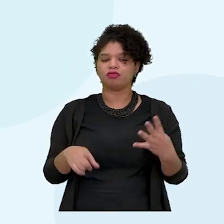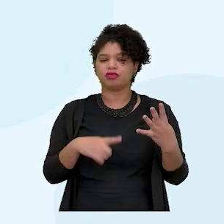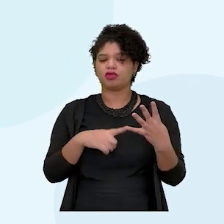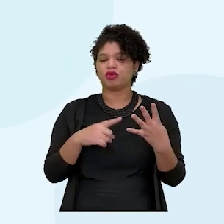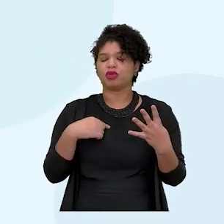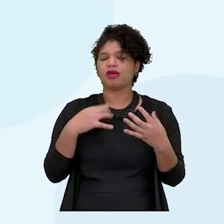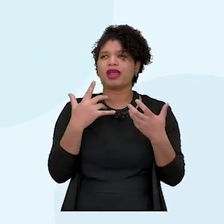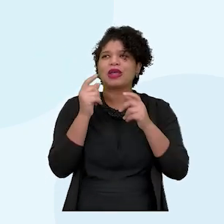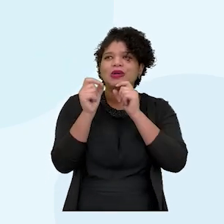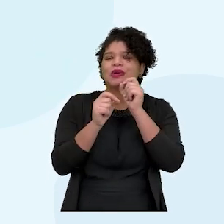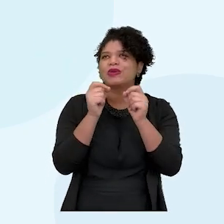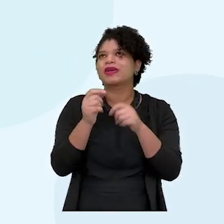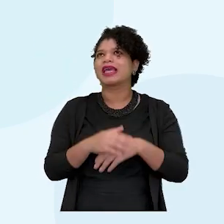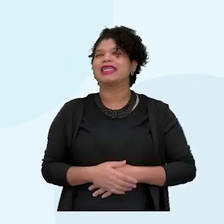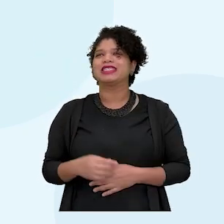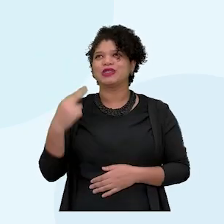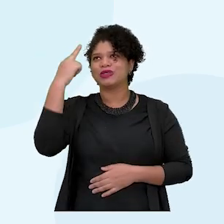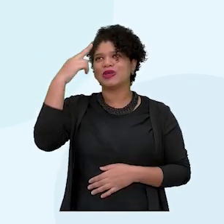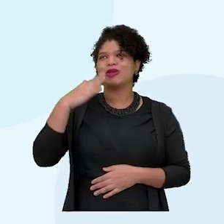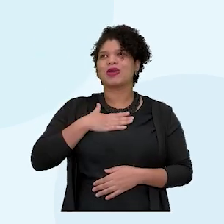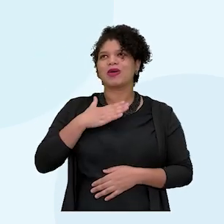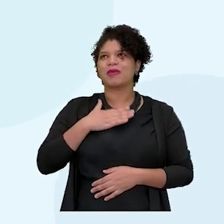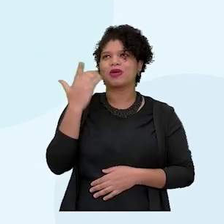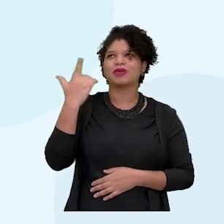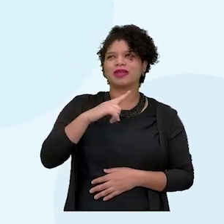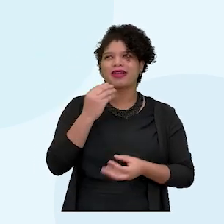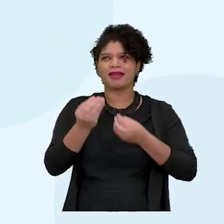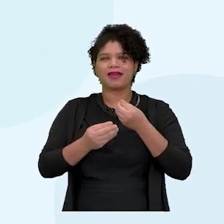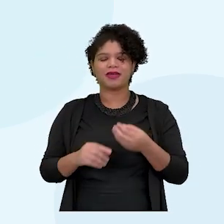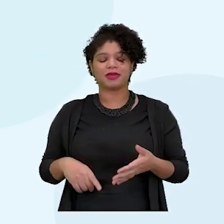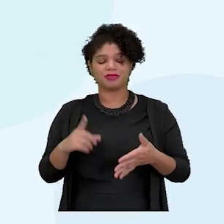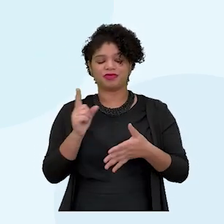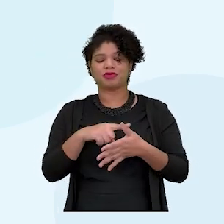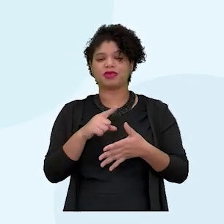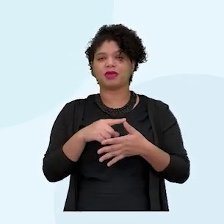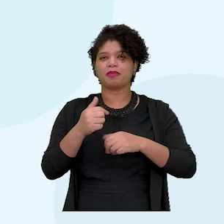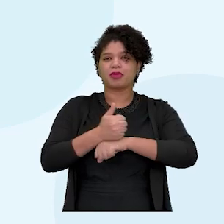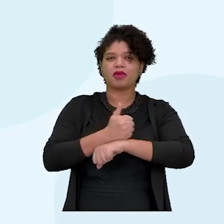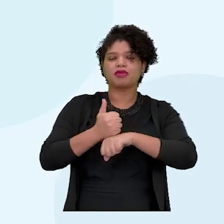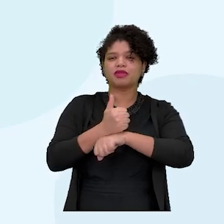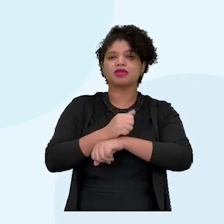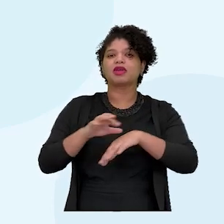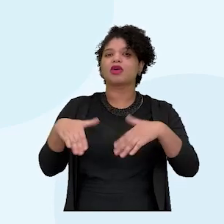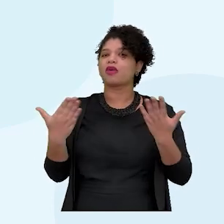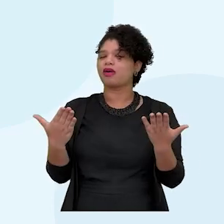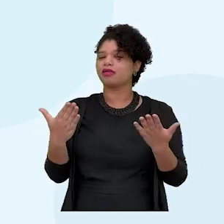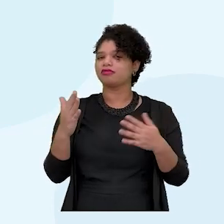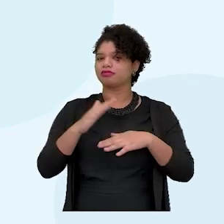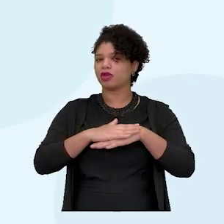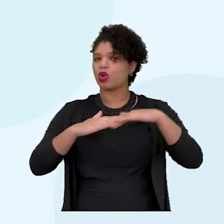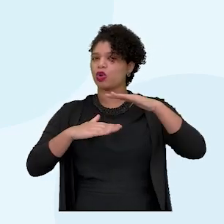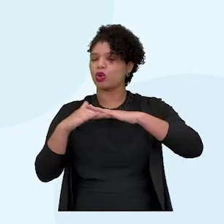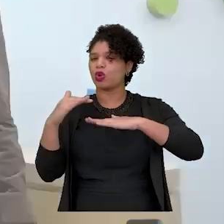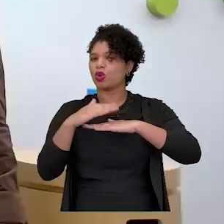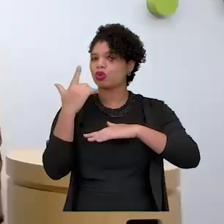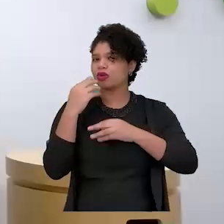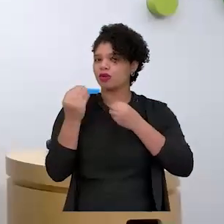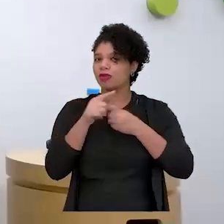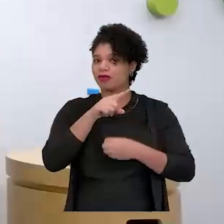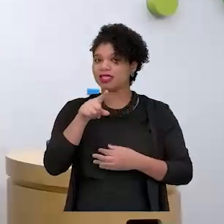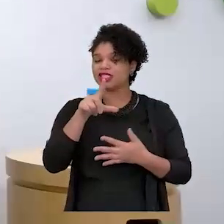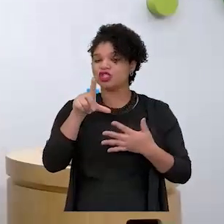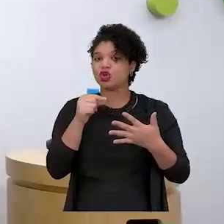posso fazer para conquistar meus sonhos? E finalmente, que carreira eu quero construir no futuro e como posso construí-la? Escolha uma dessas perguntas